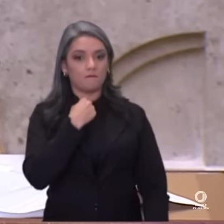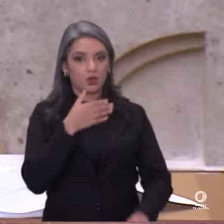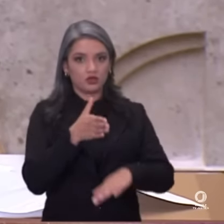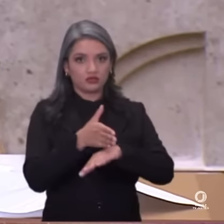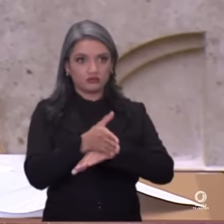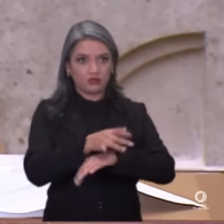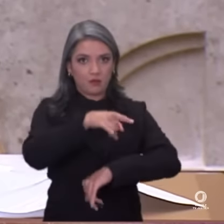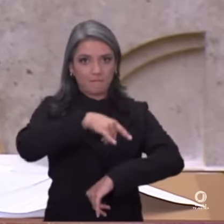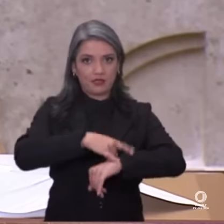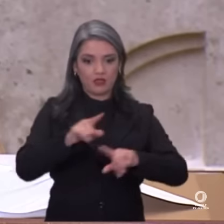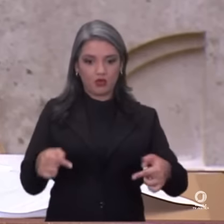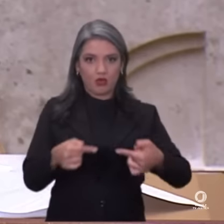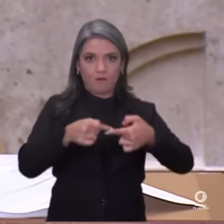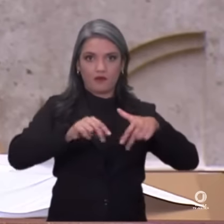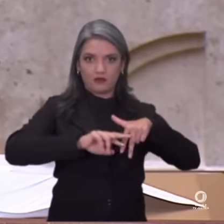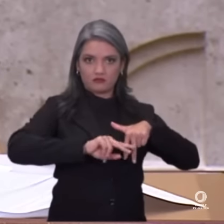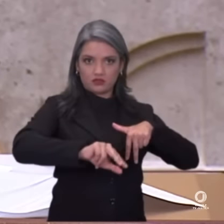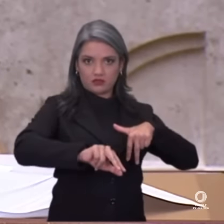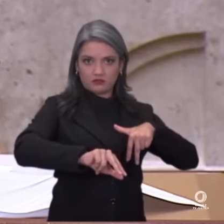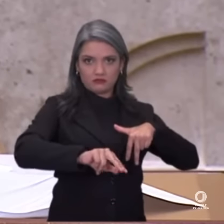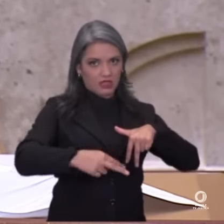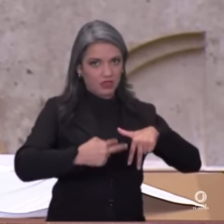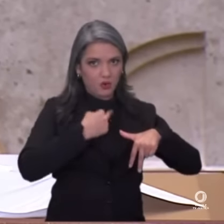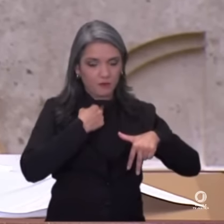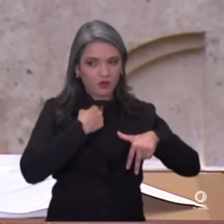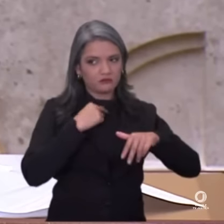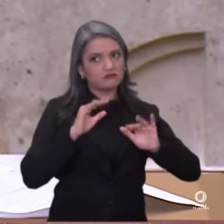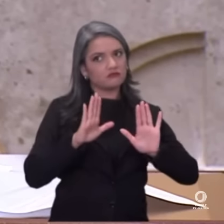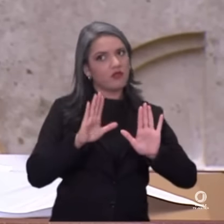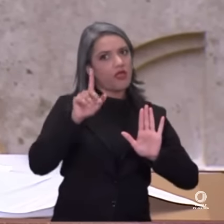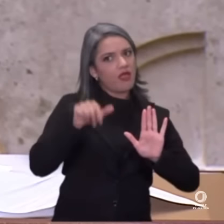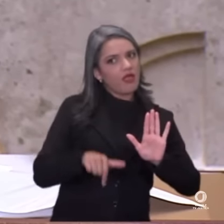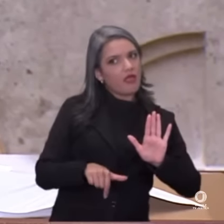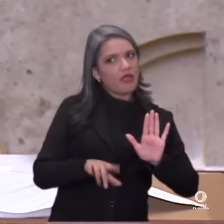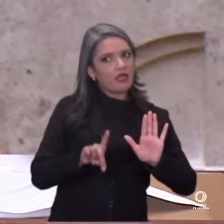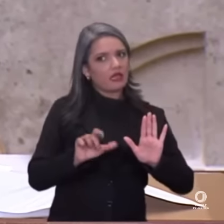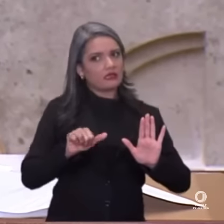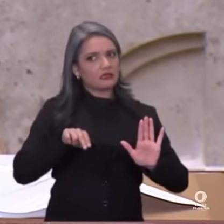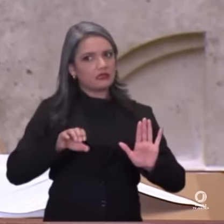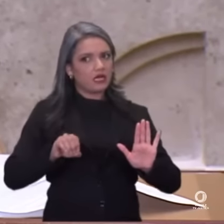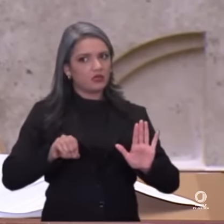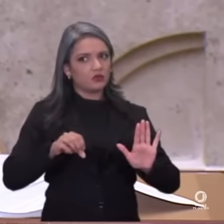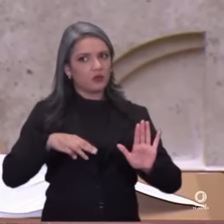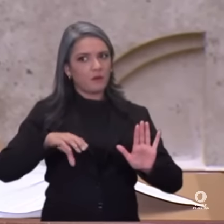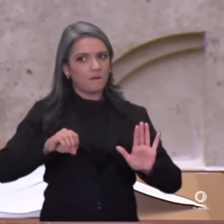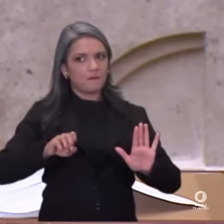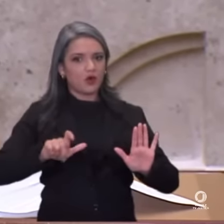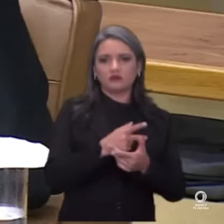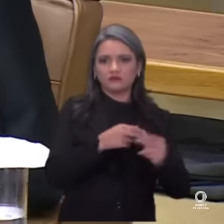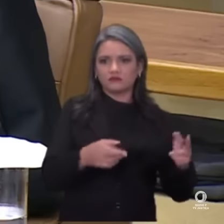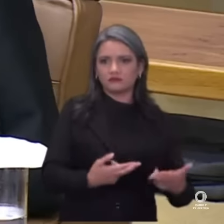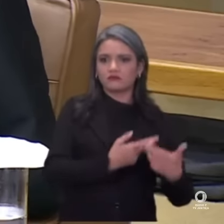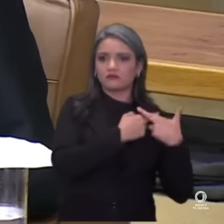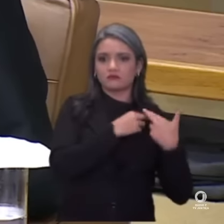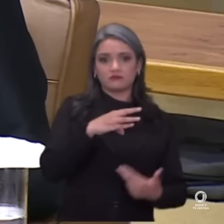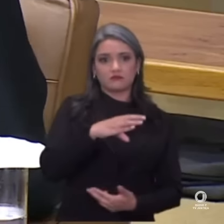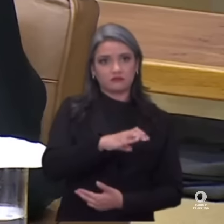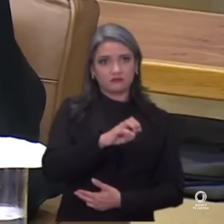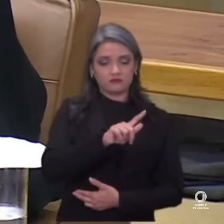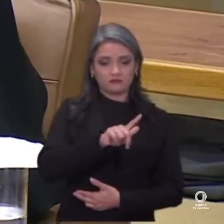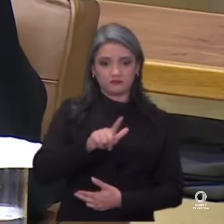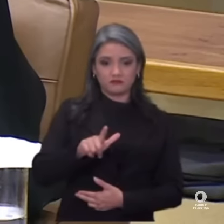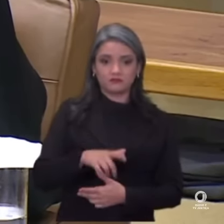sua identidade de gênero, deve ser tratado como um dano moral ou deve ser tratado como um mero incômodo. Portanto, que aqui